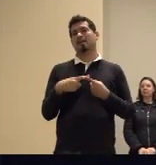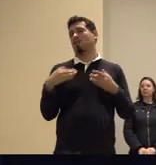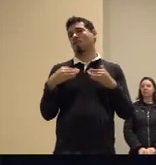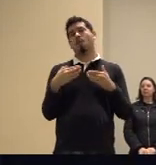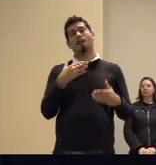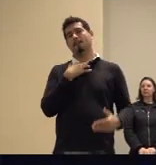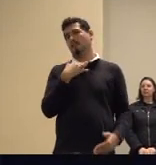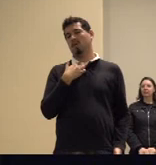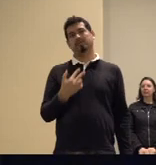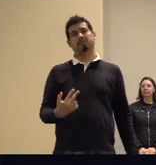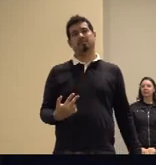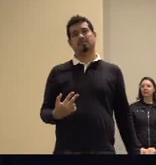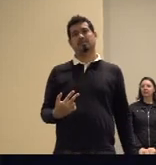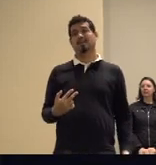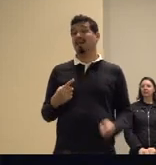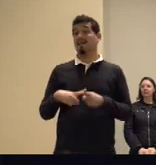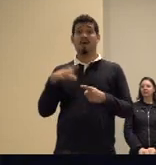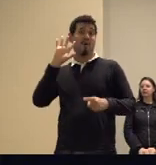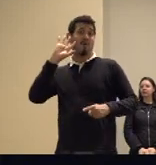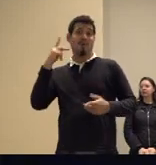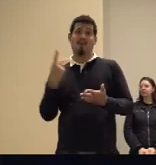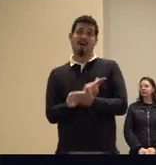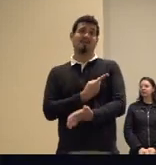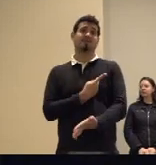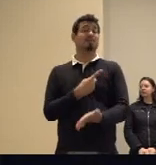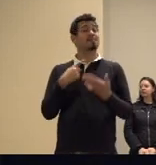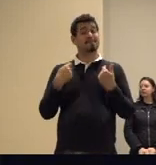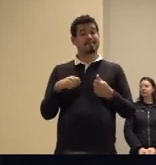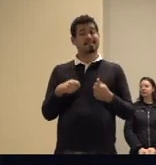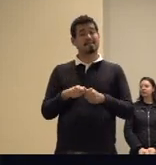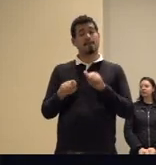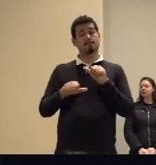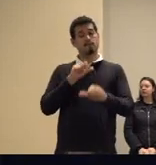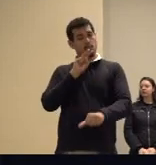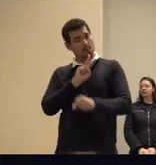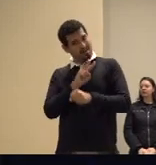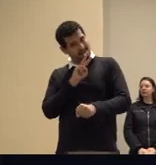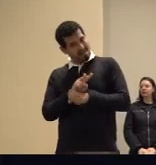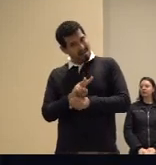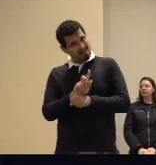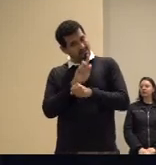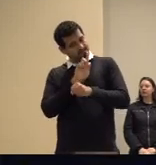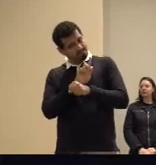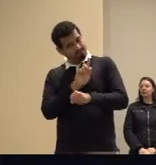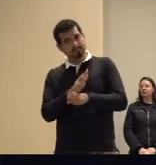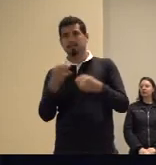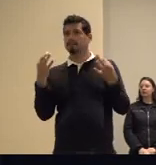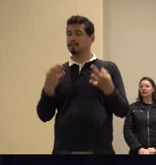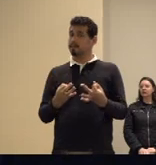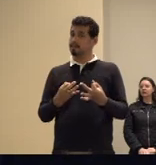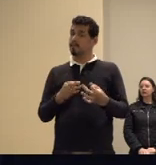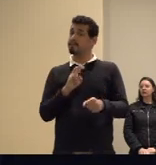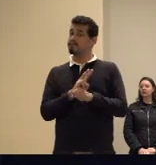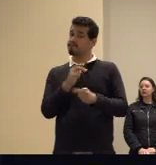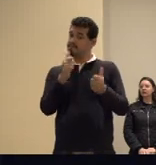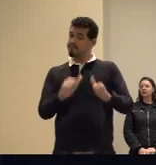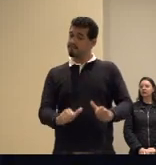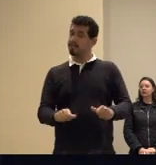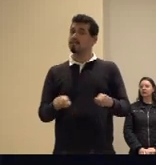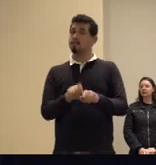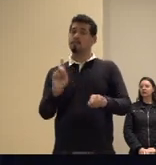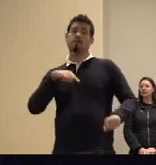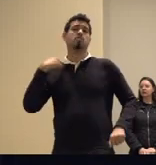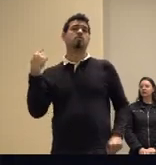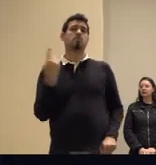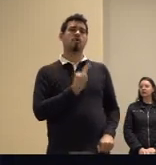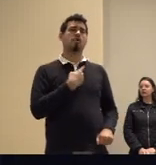normal. É um fato, um acontecimento que precisa ser cuidado, gerenciado, tratado, gerido por nós